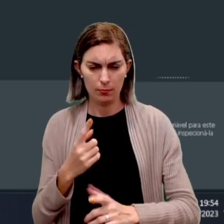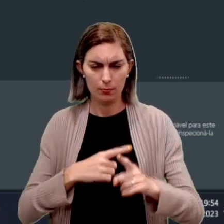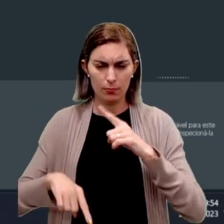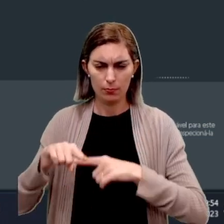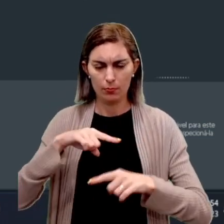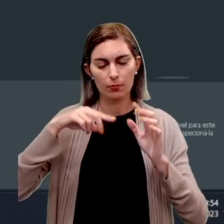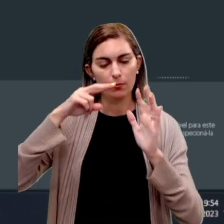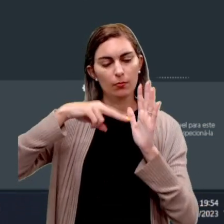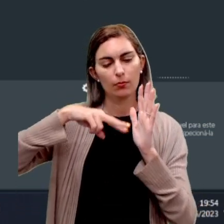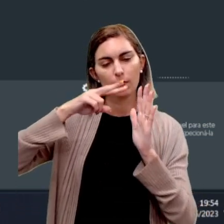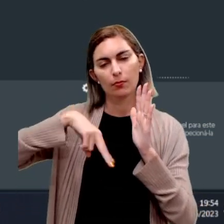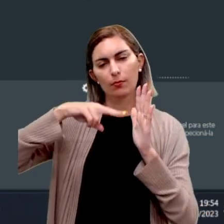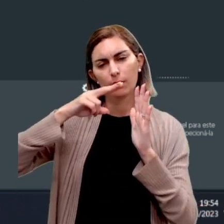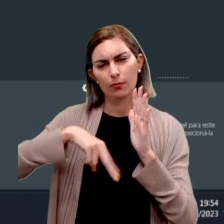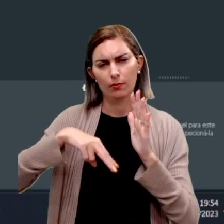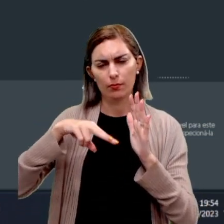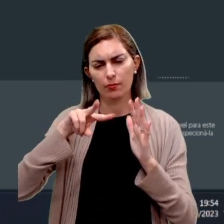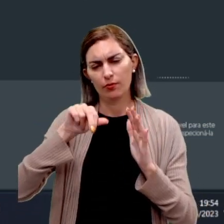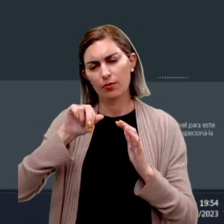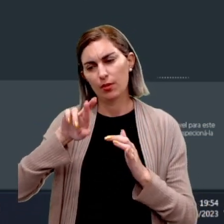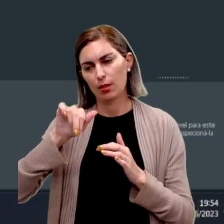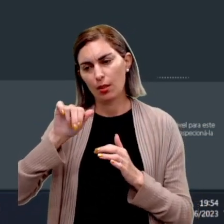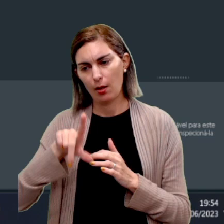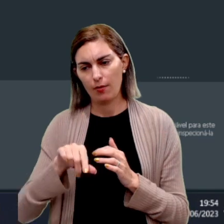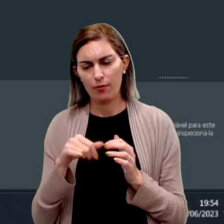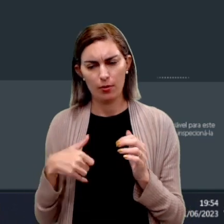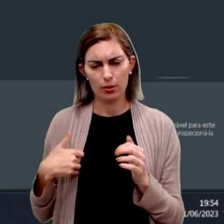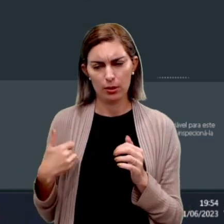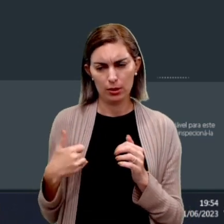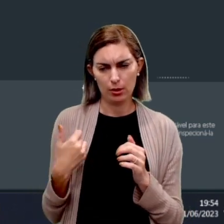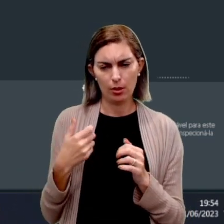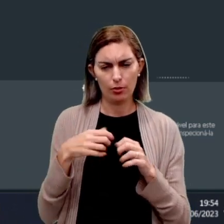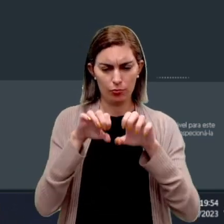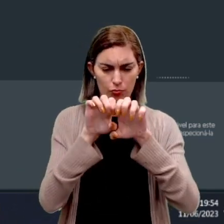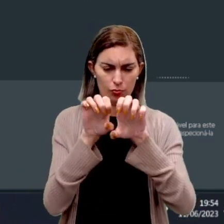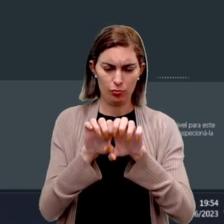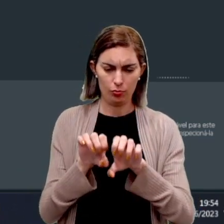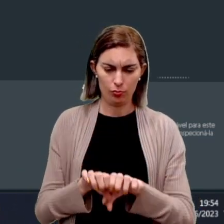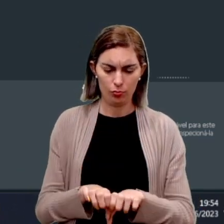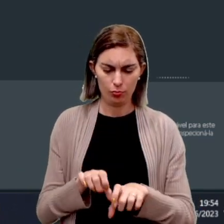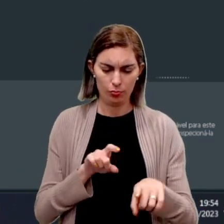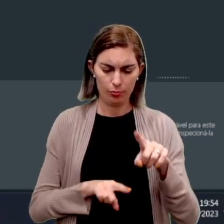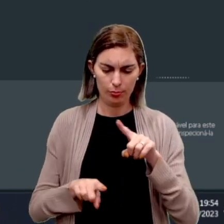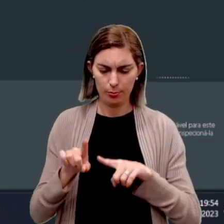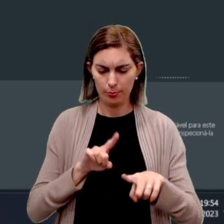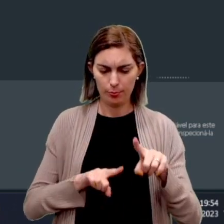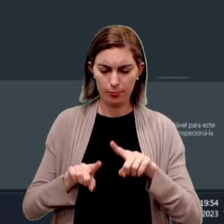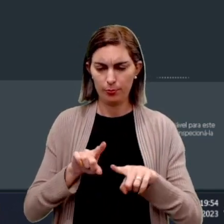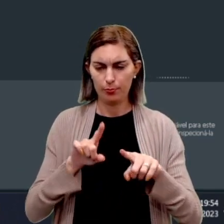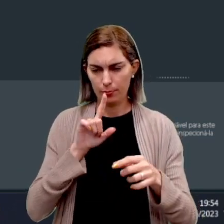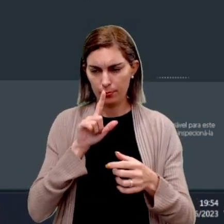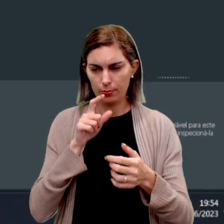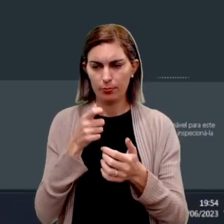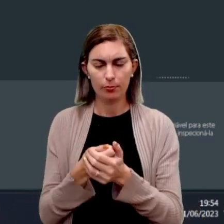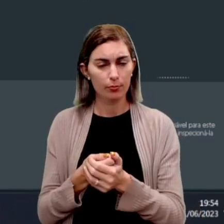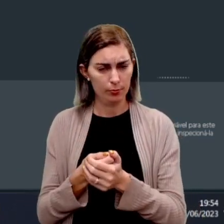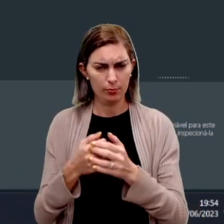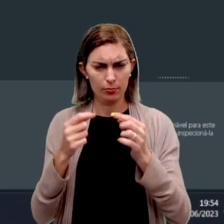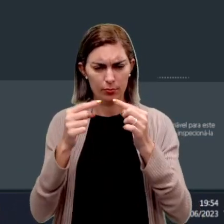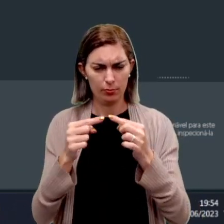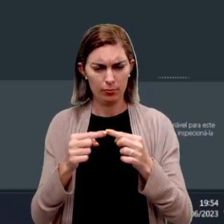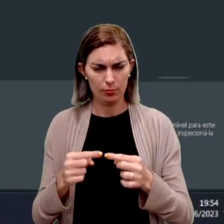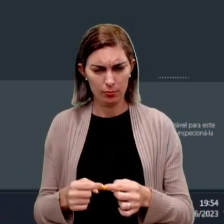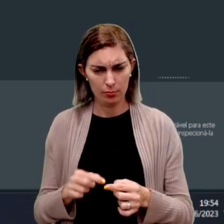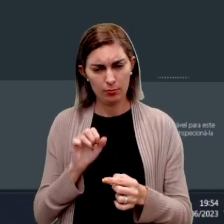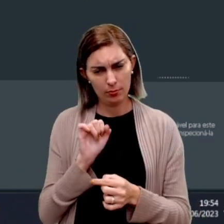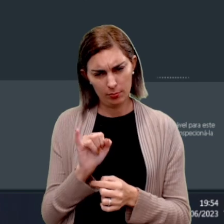leia, né, na variável idade. Aí vem a estrutura de controle ou estrutura de decisão aninhada.